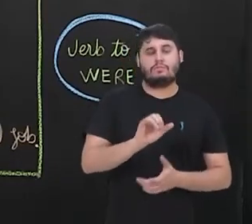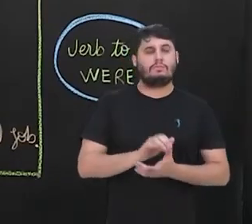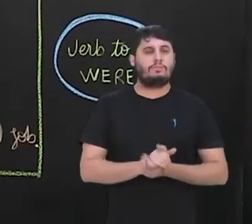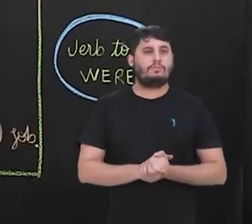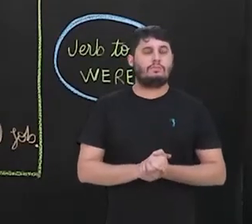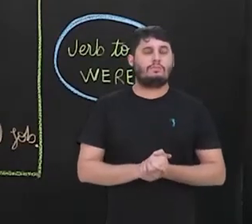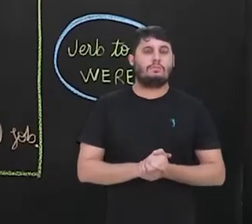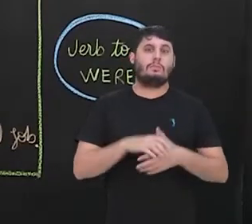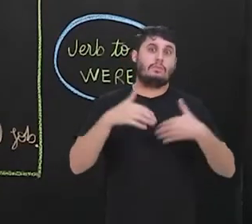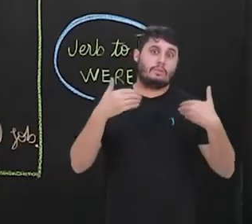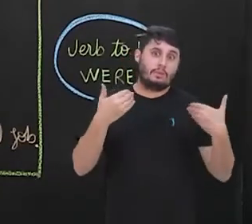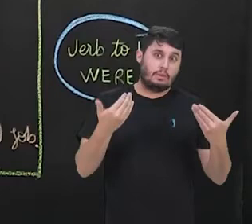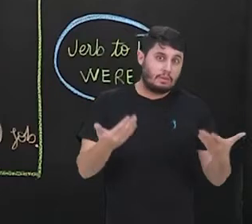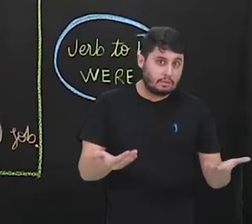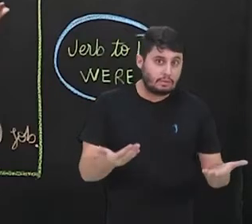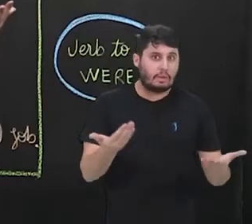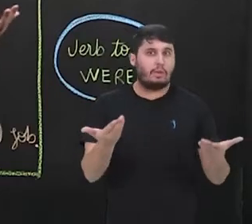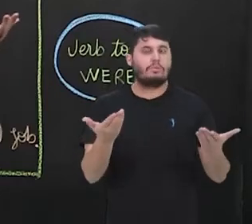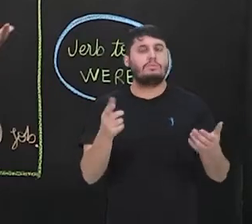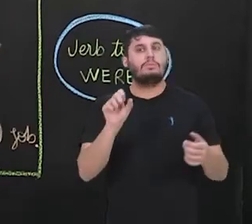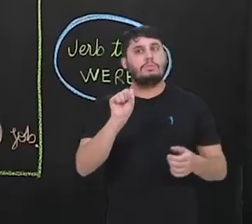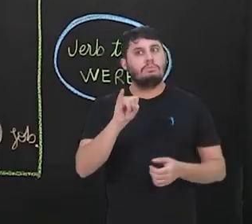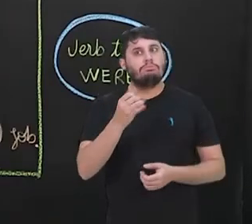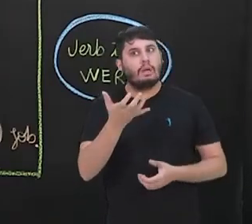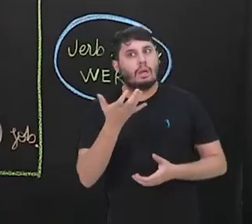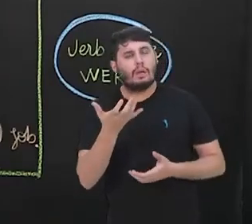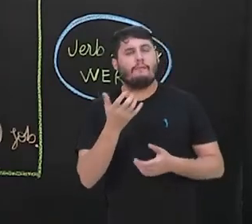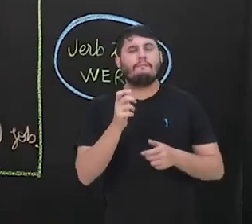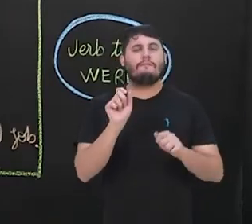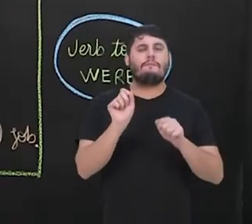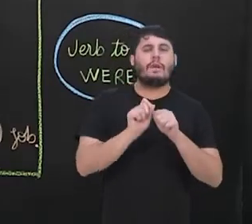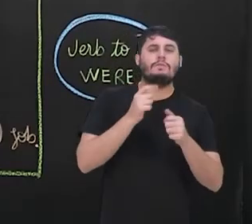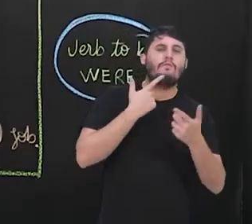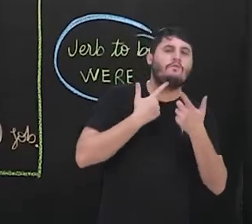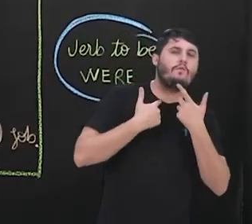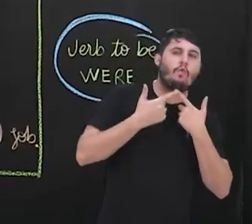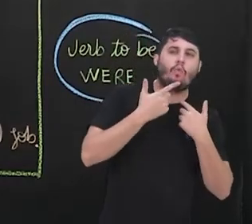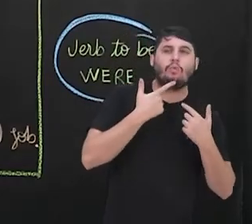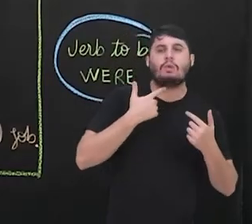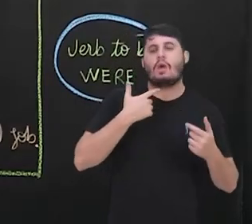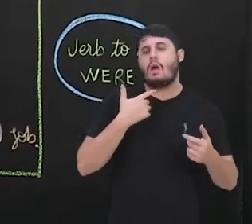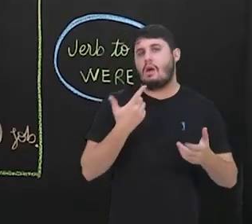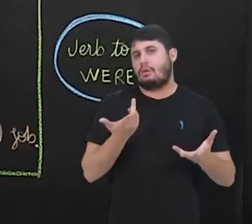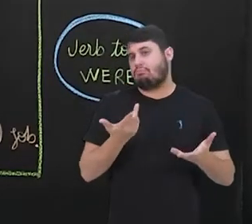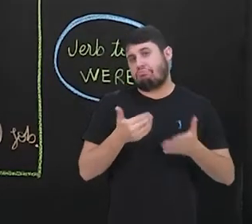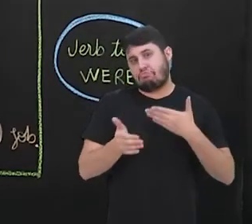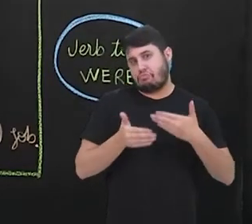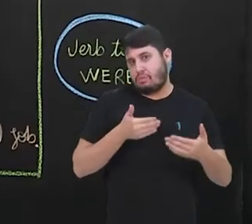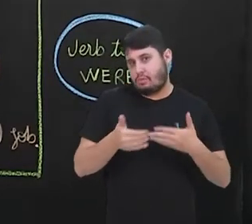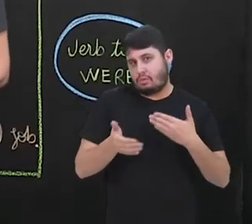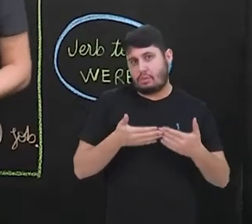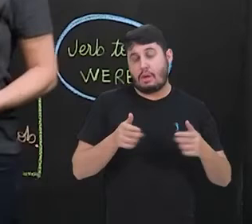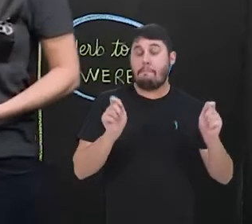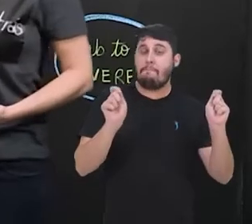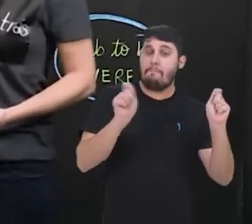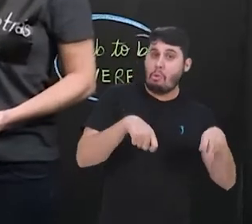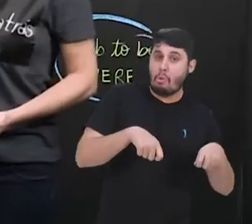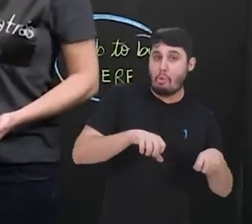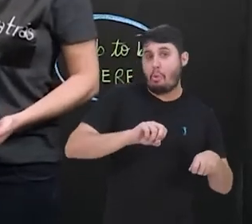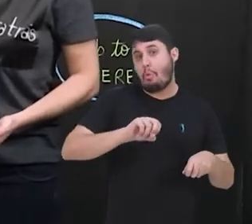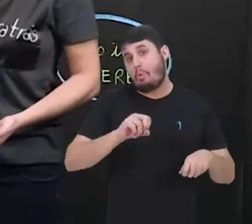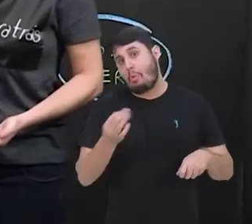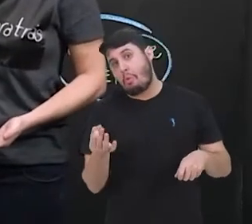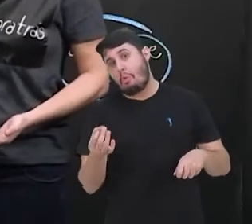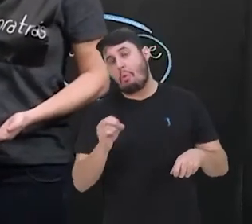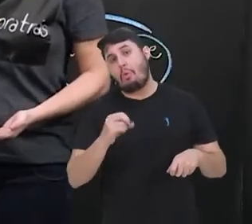Então, para expressar esses desejos, essas condições, sejam possíveis